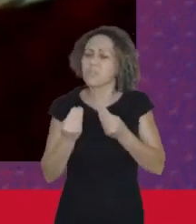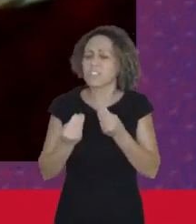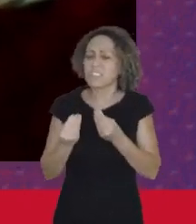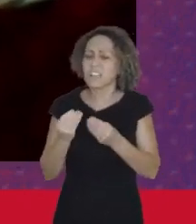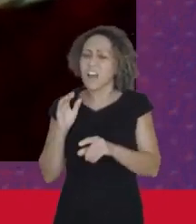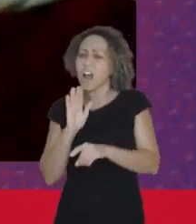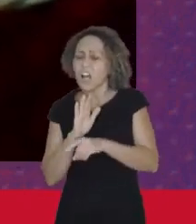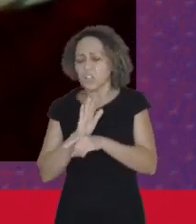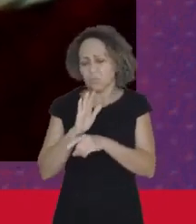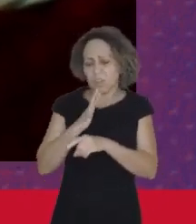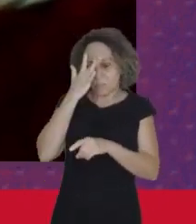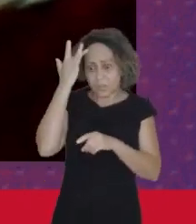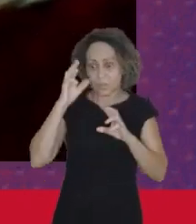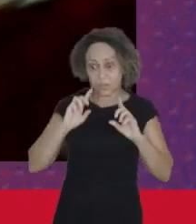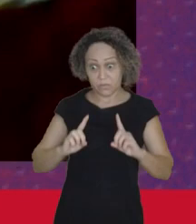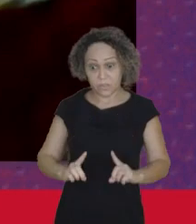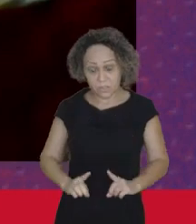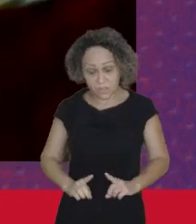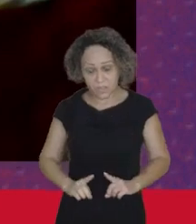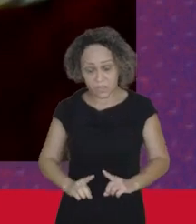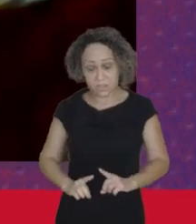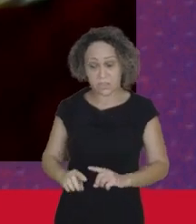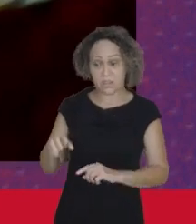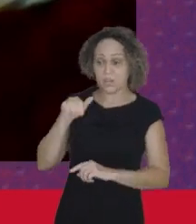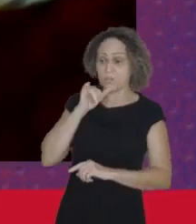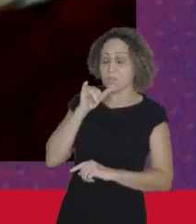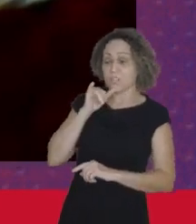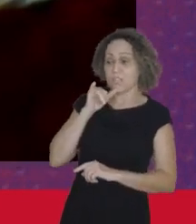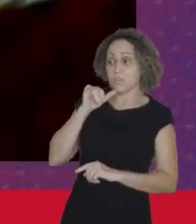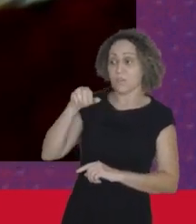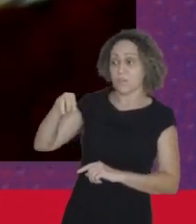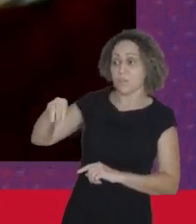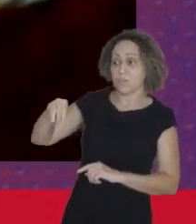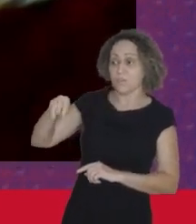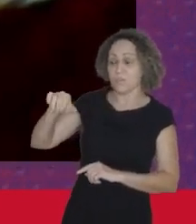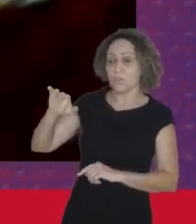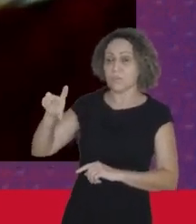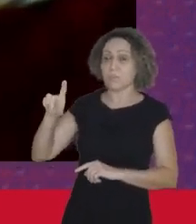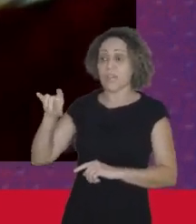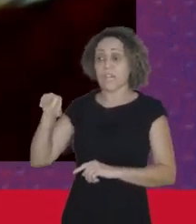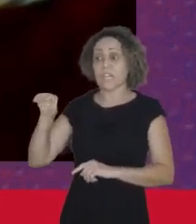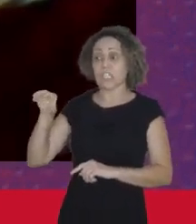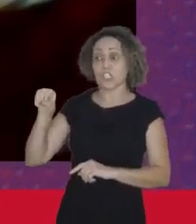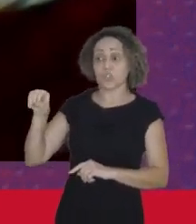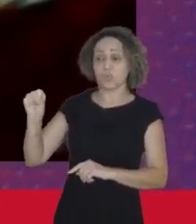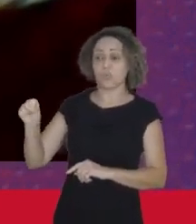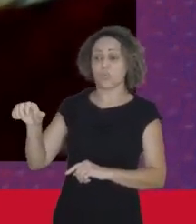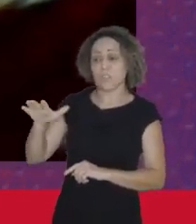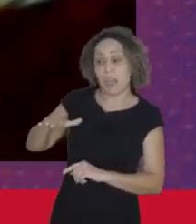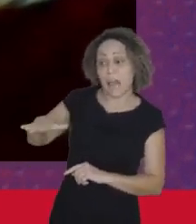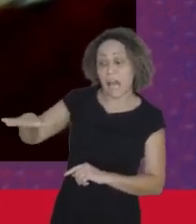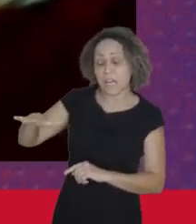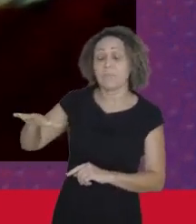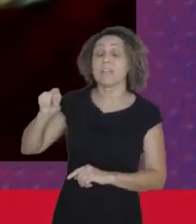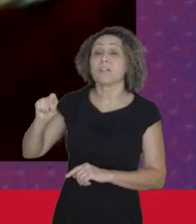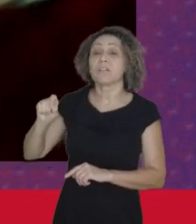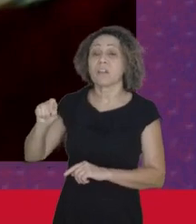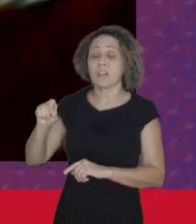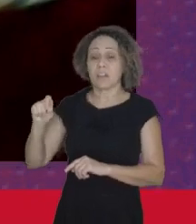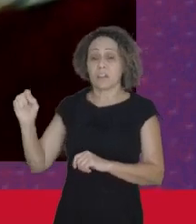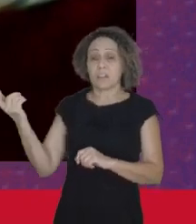concepção médica, foram as próteses extremamente rudimentares, as